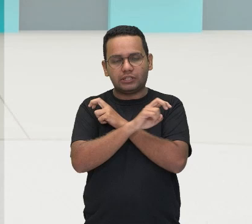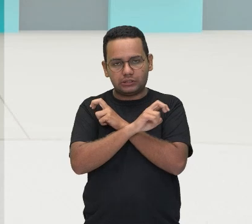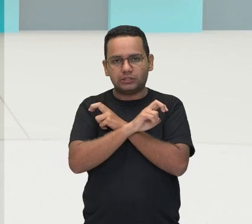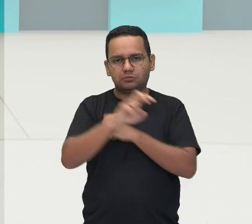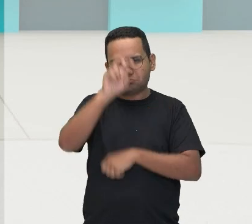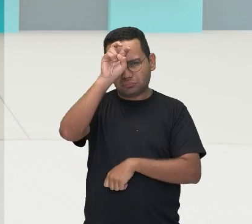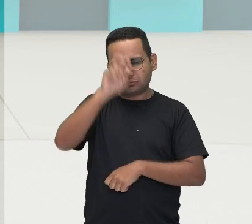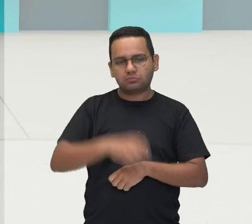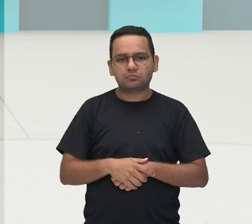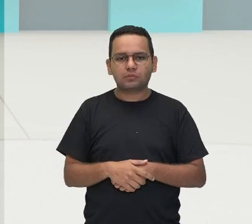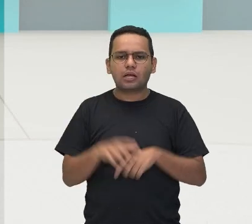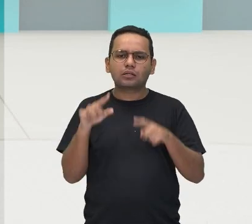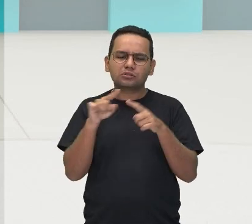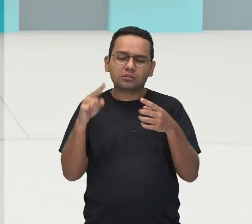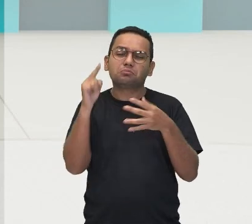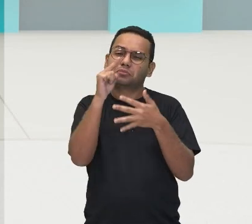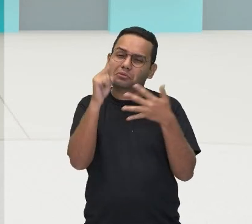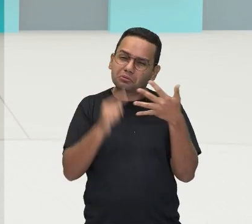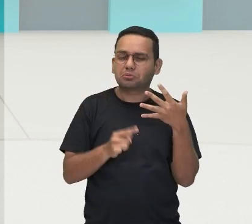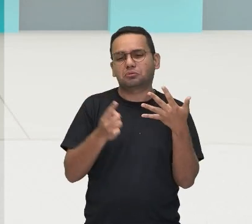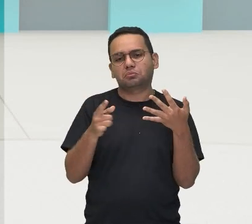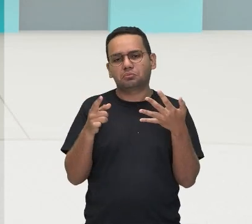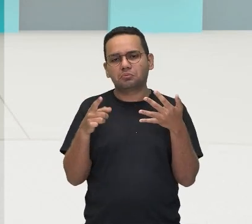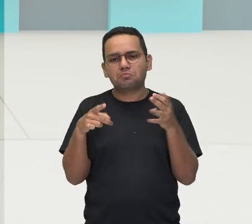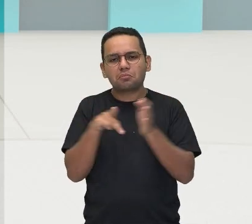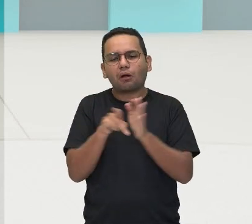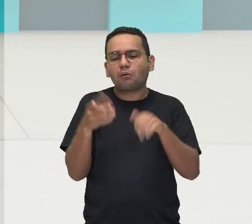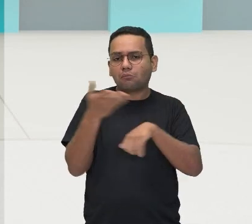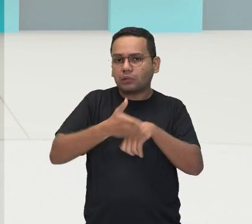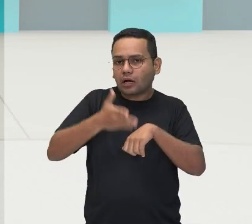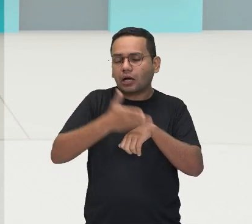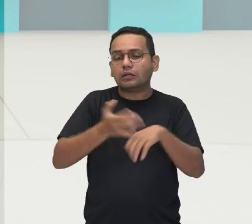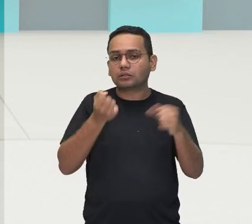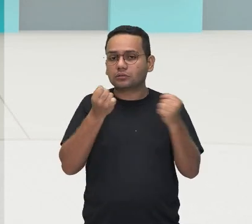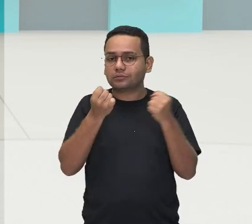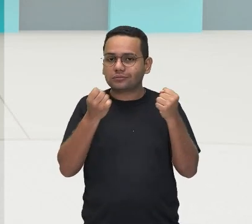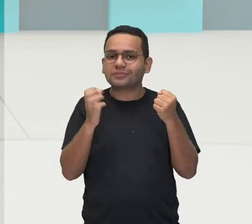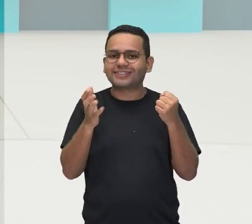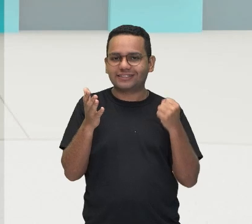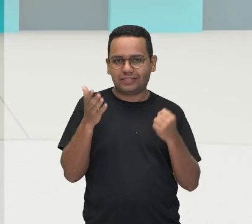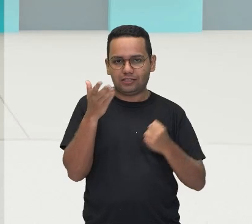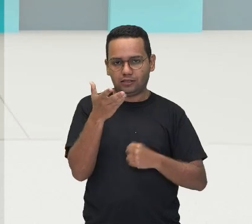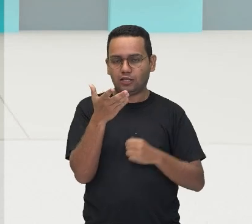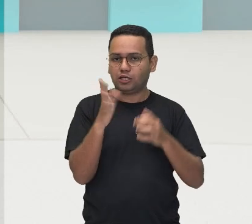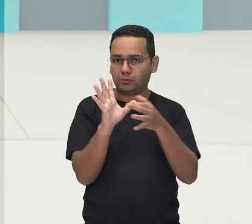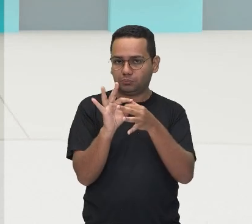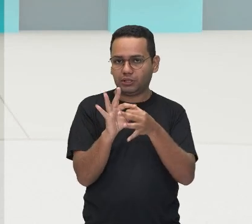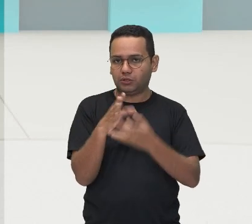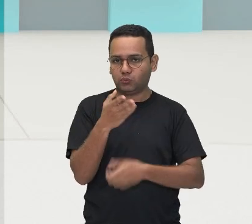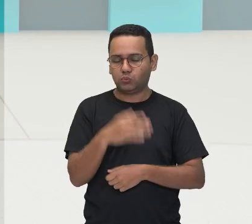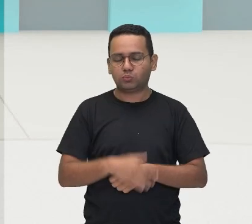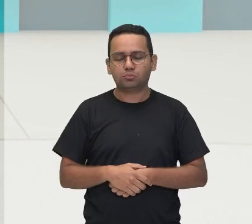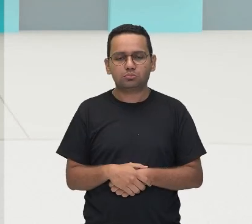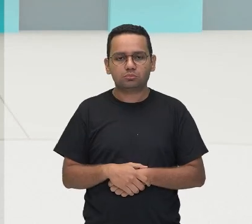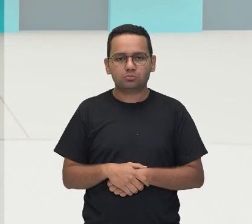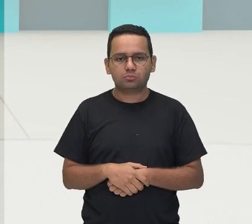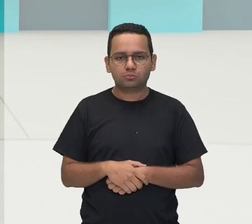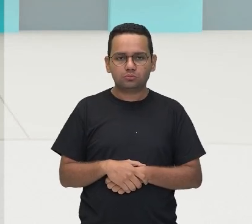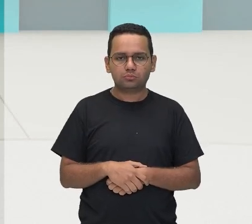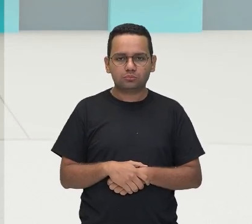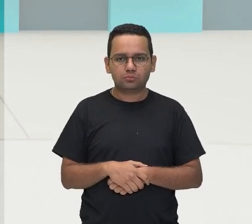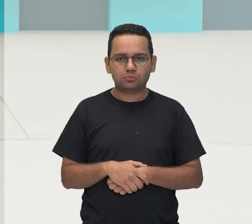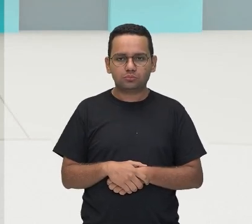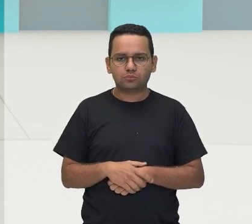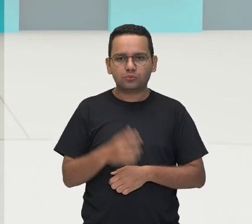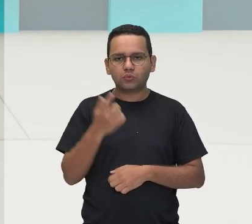de lutas, né, existentes ali, presentes nessa época da história da humanidade, né? Como também ali